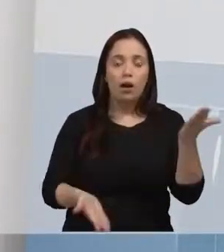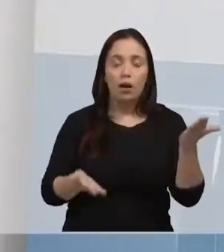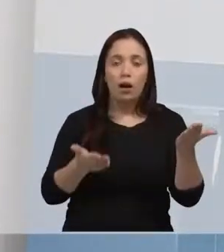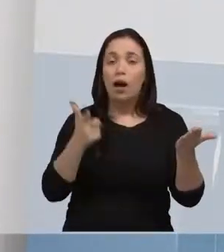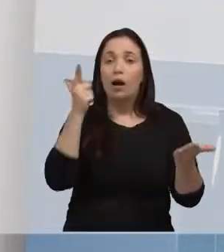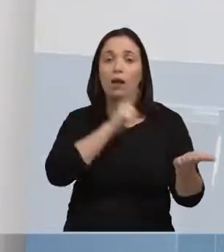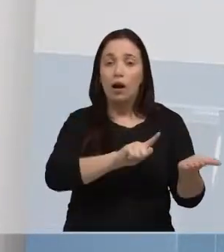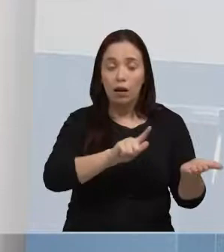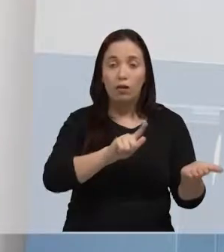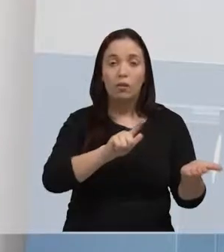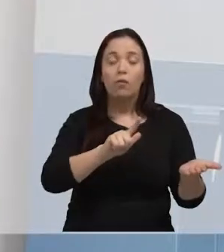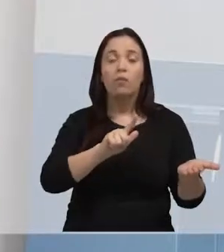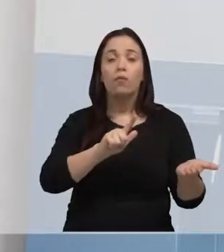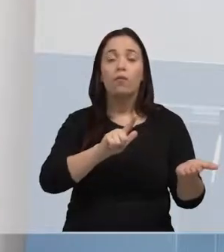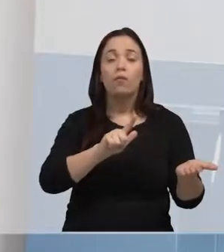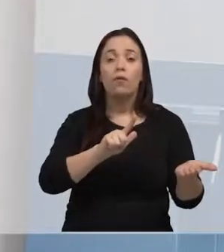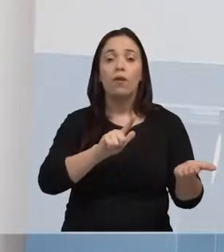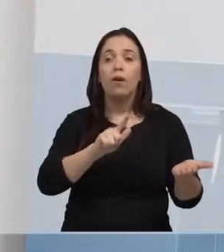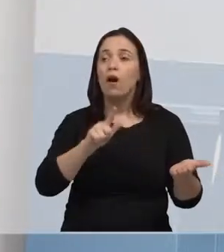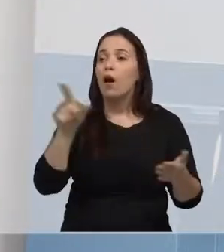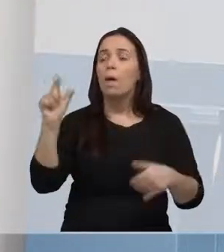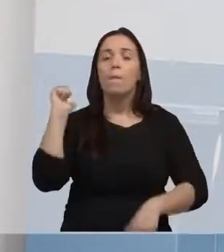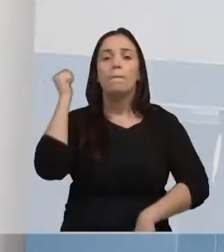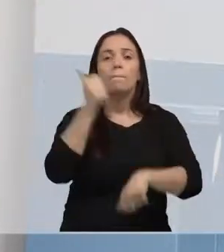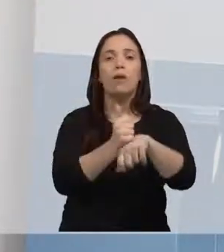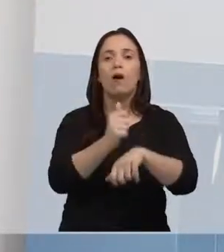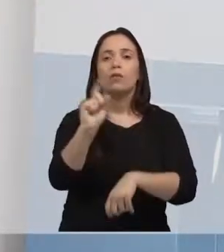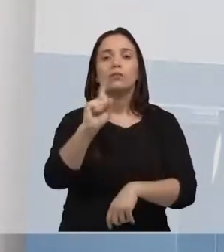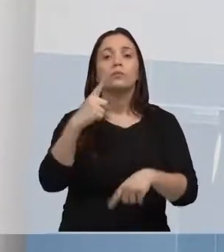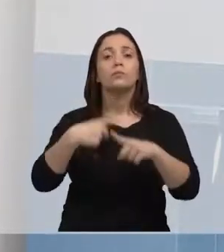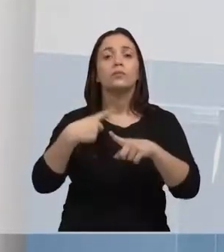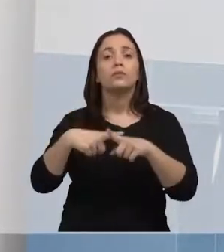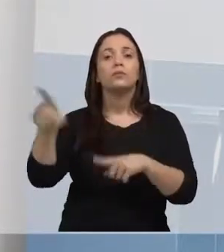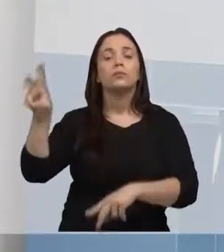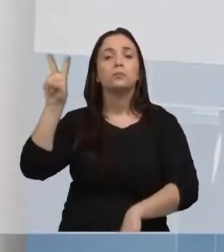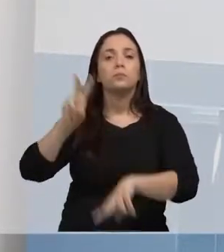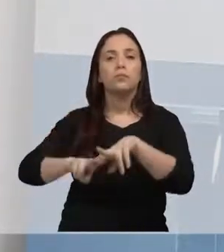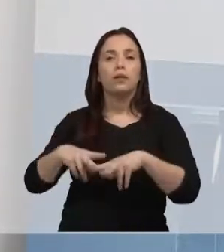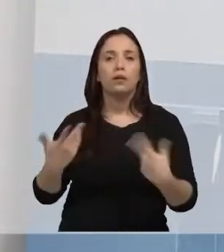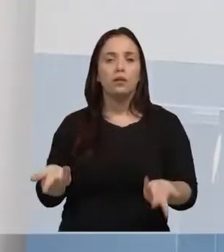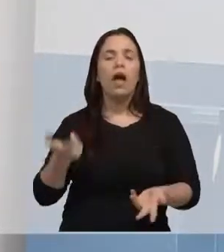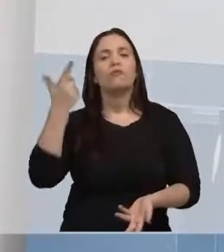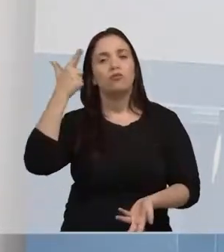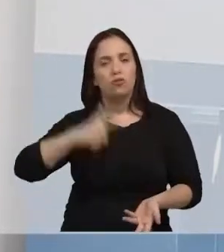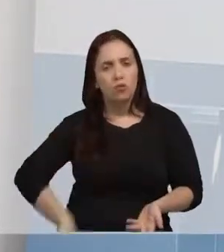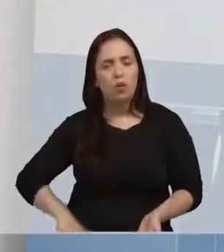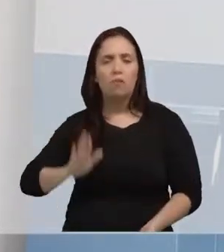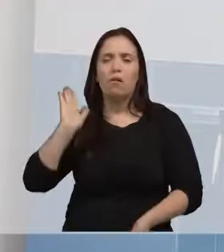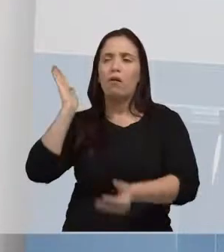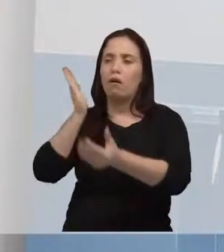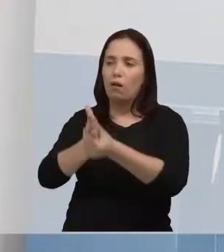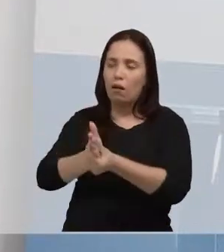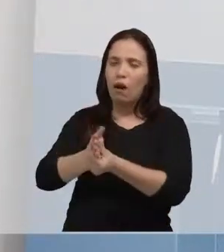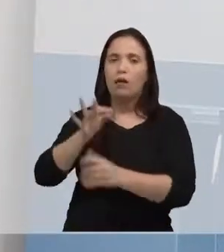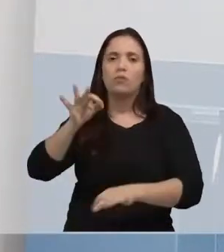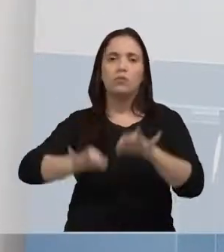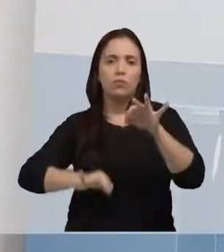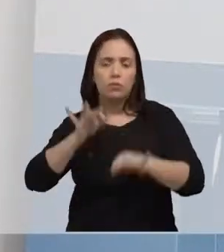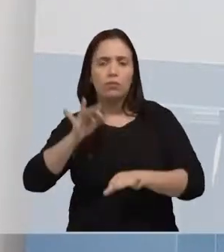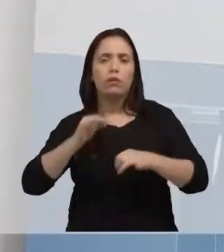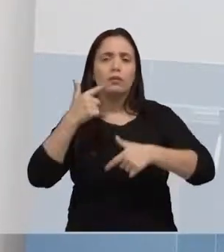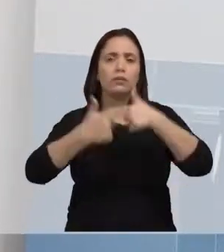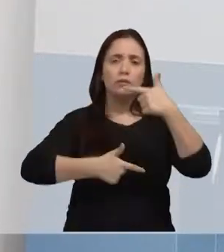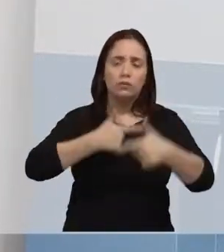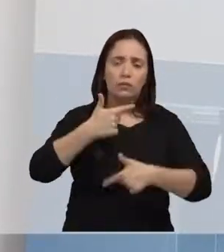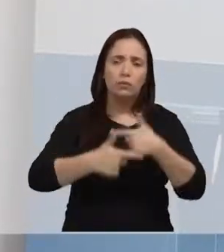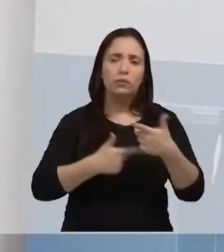posse. E o Brasil entra em outra aventura institucional, em outra situação